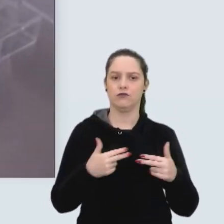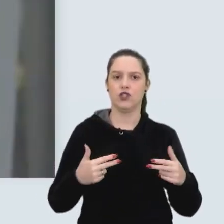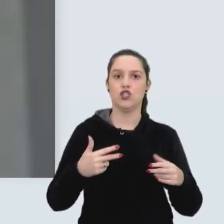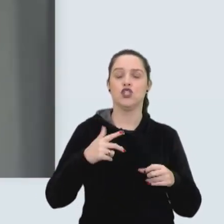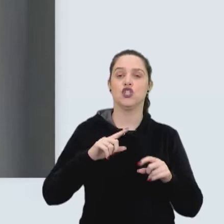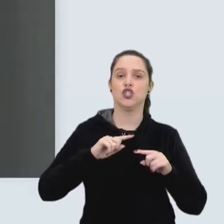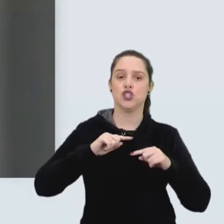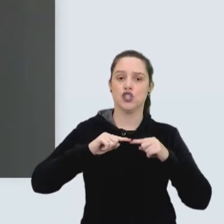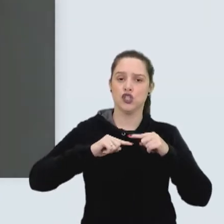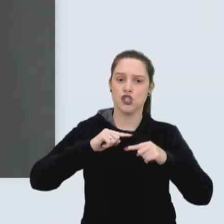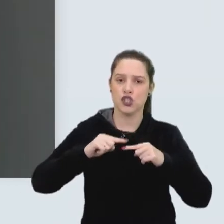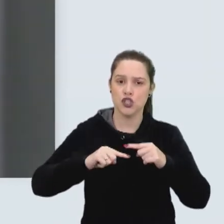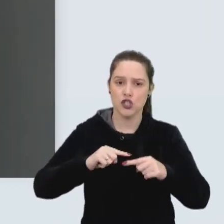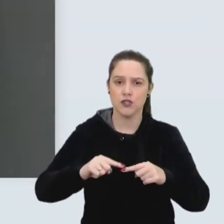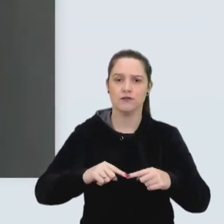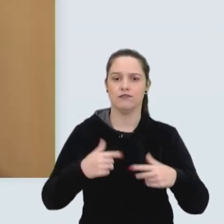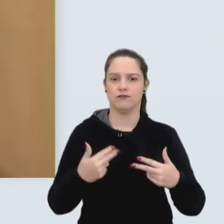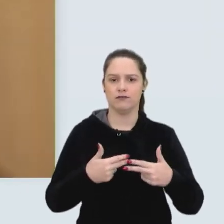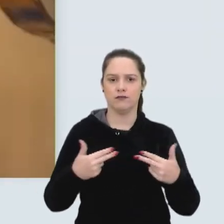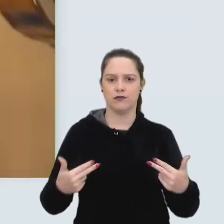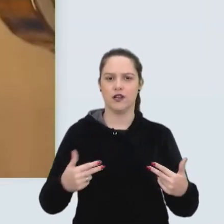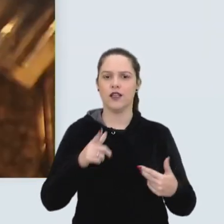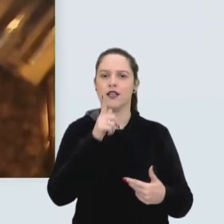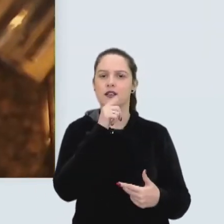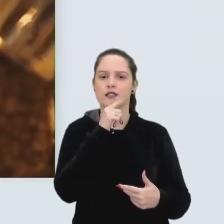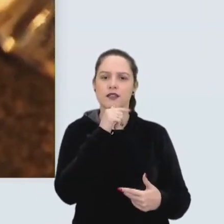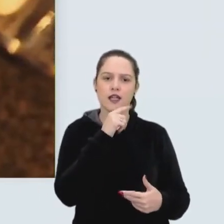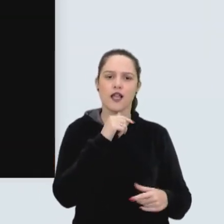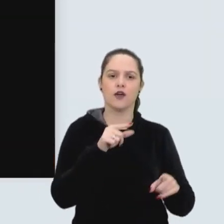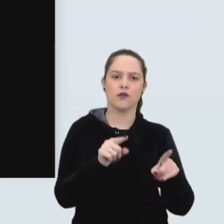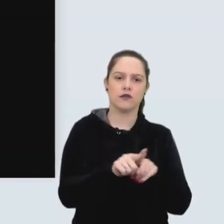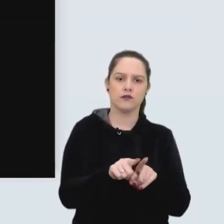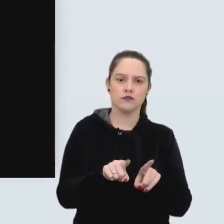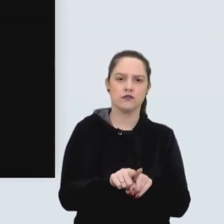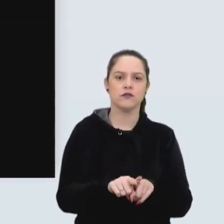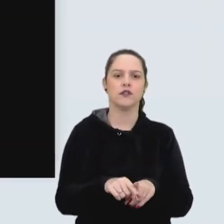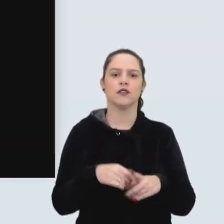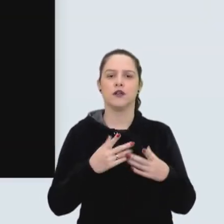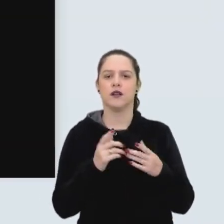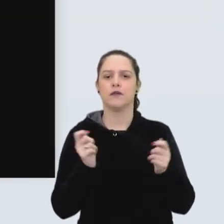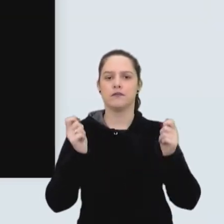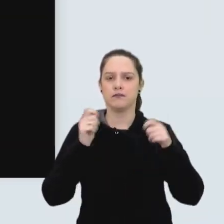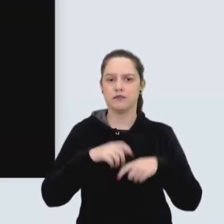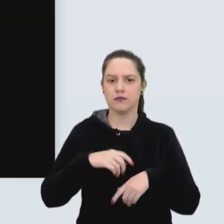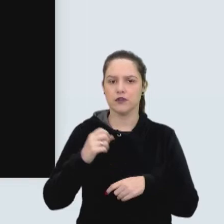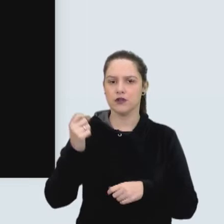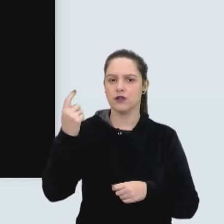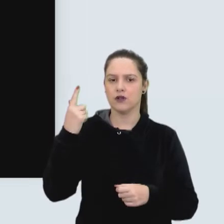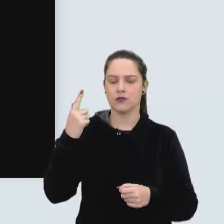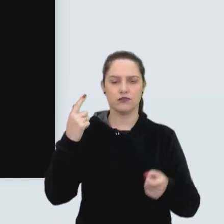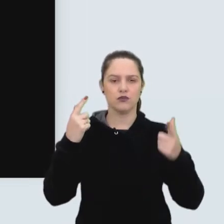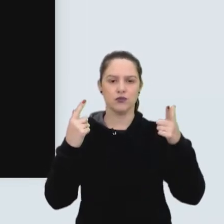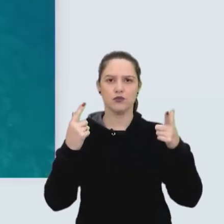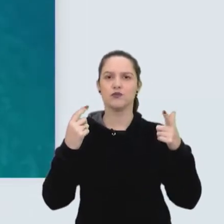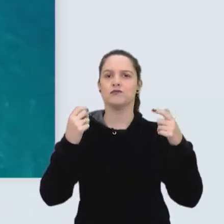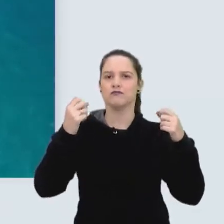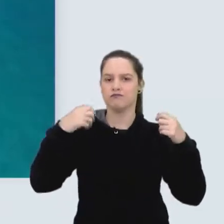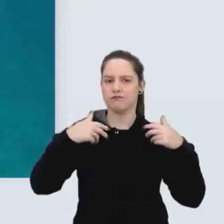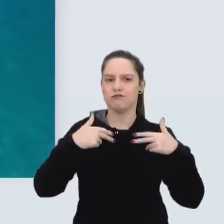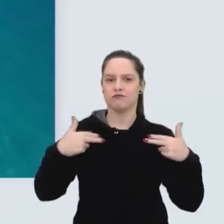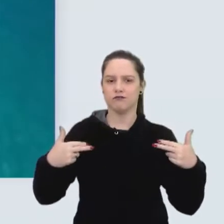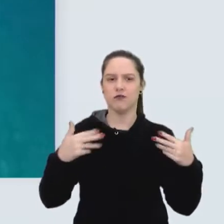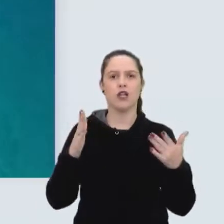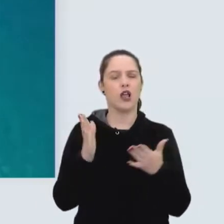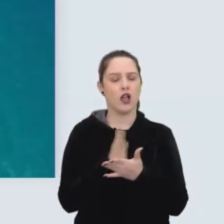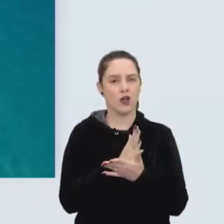na brisa que entra pela janela, na água que sai da torneira e até na energia que acende a lâmpada da sala. Esses são alguns